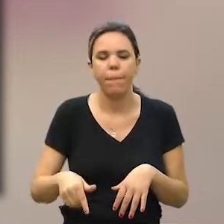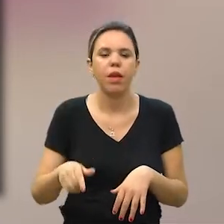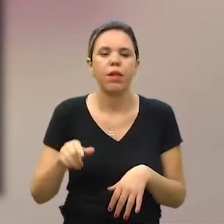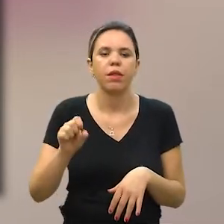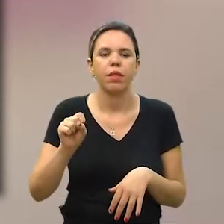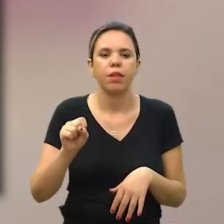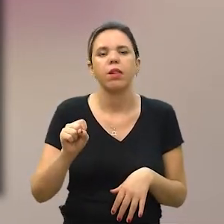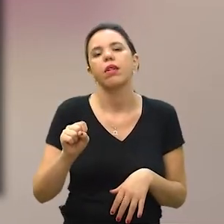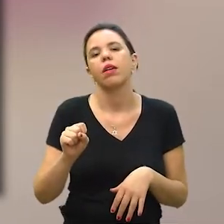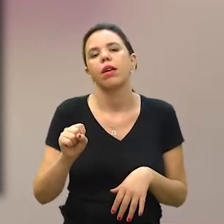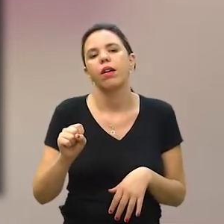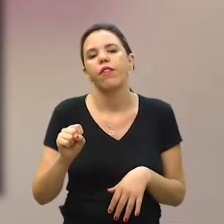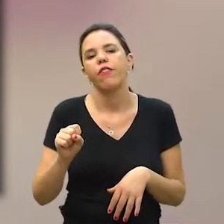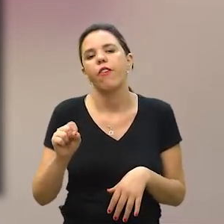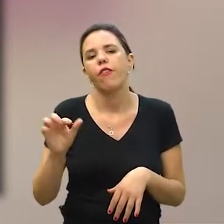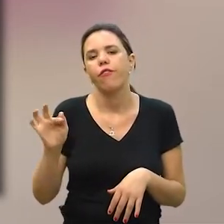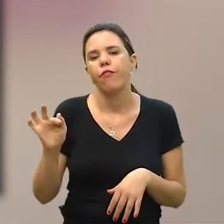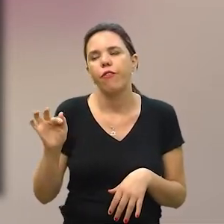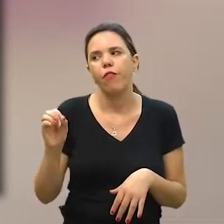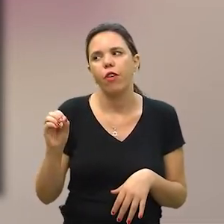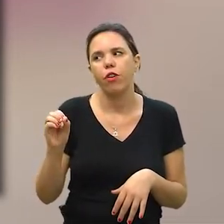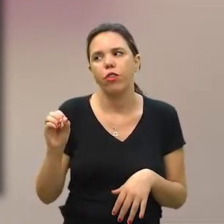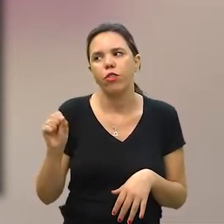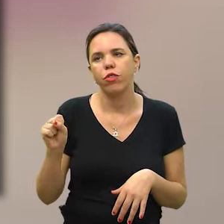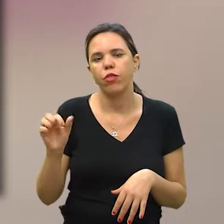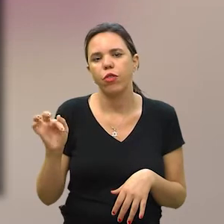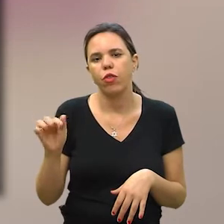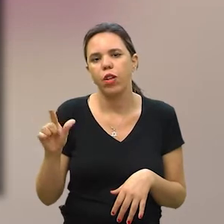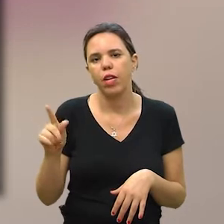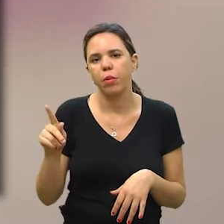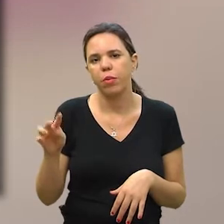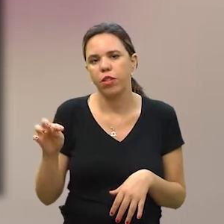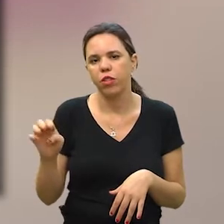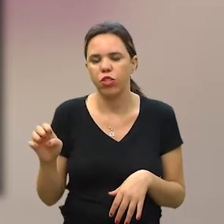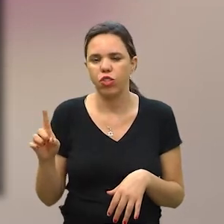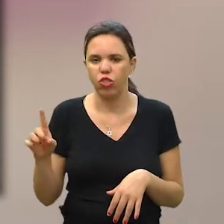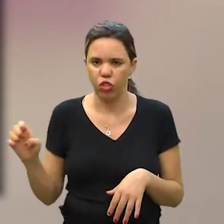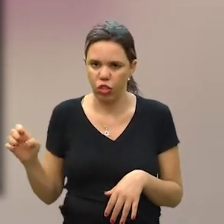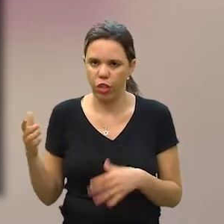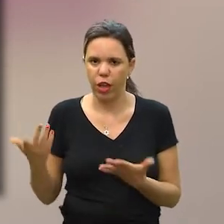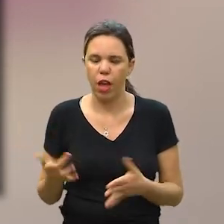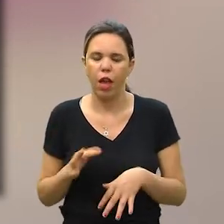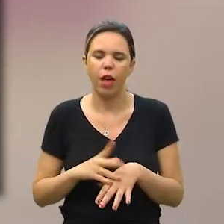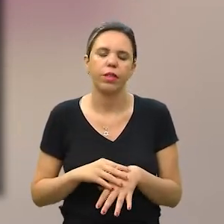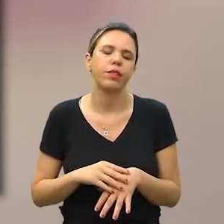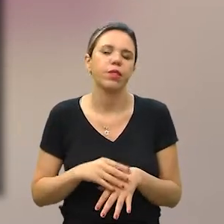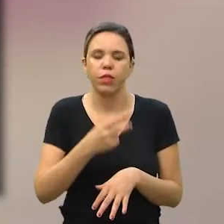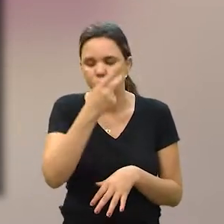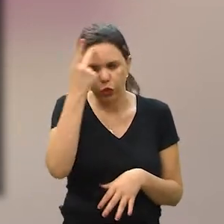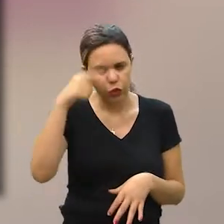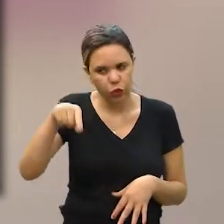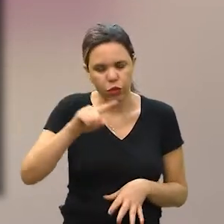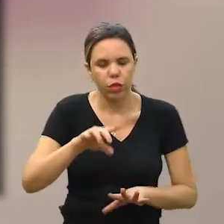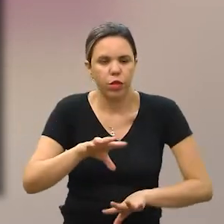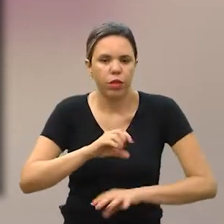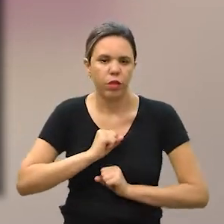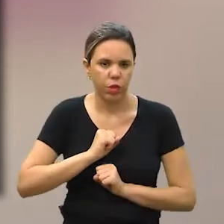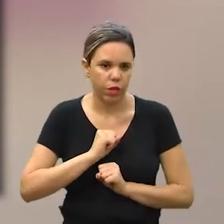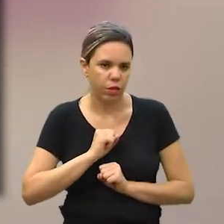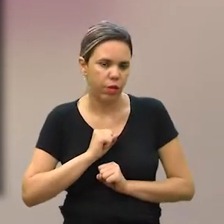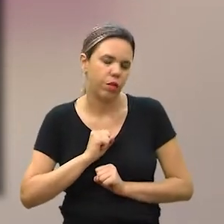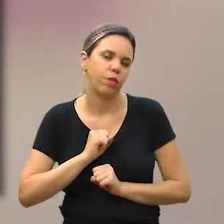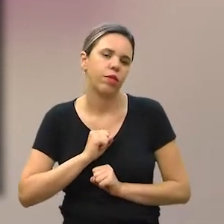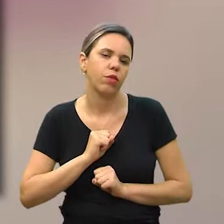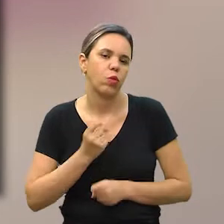delas chama-se síndrome antifosfolípide. Que é a síndrome antifosfolípide? Então, as pacientes